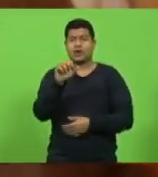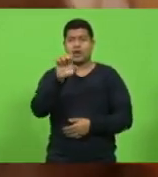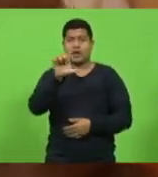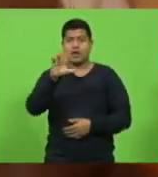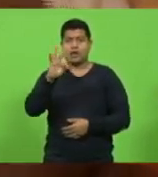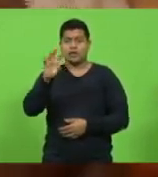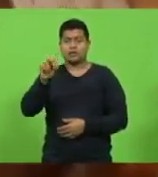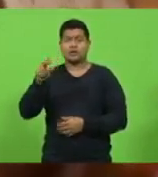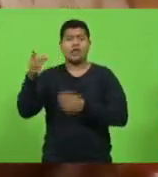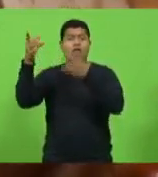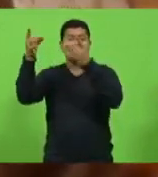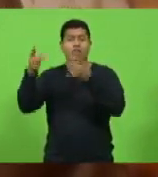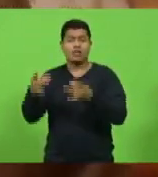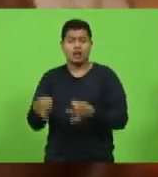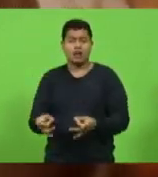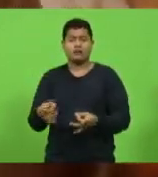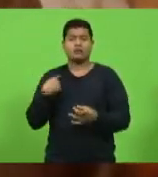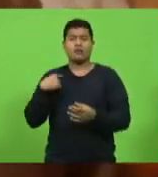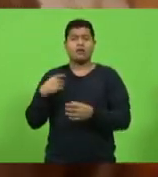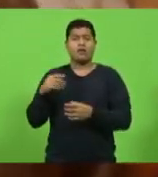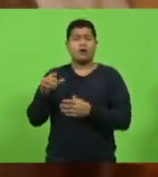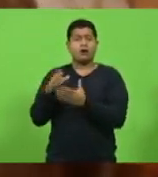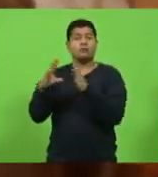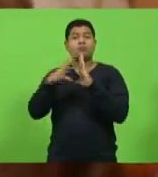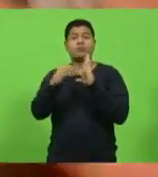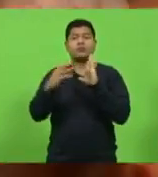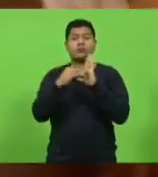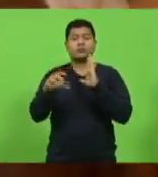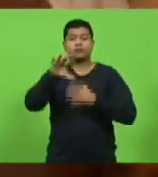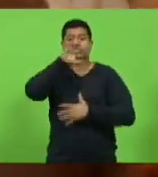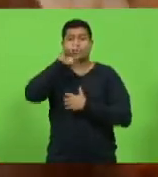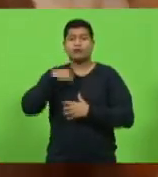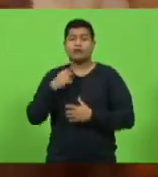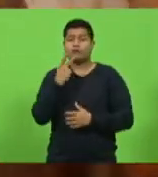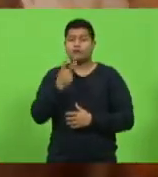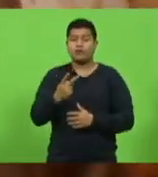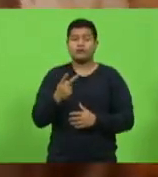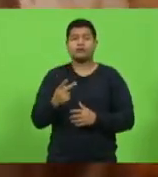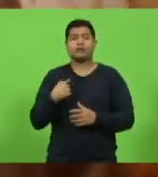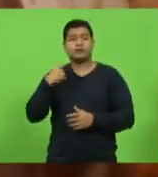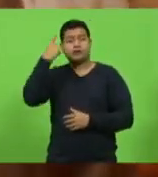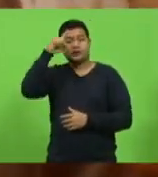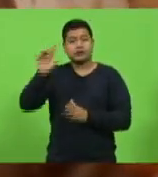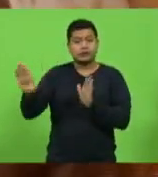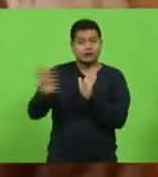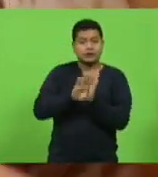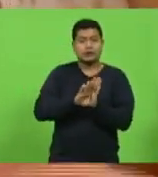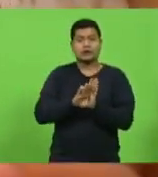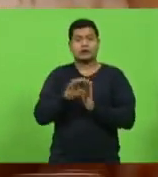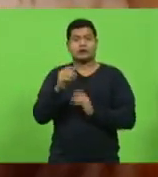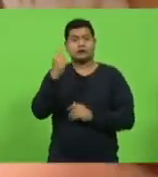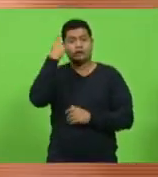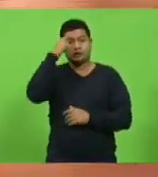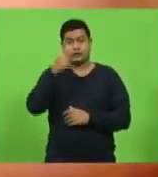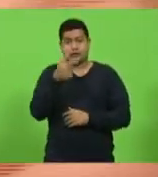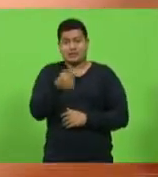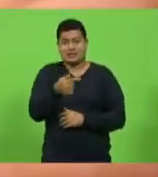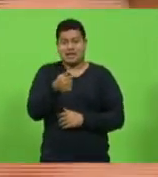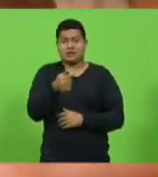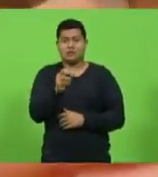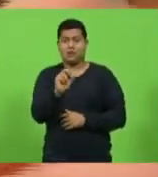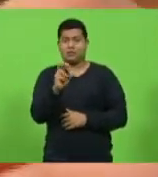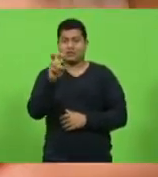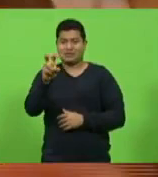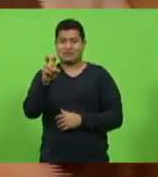dos modelos respiradores, indicou que os mesmos deveriam chegar entre o dia 5 e 7 de abril, tudo como dito, ao lado